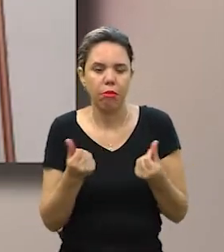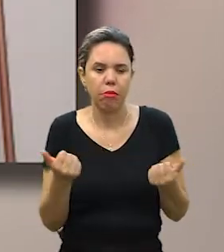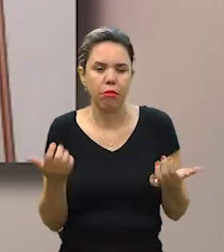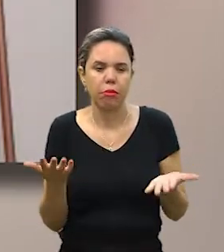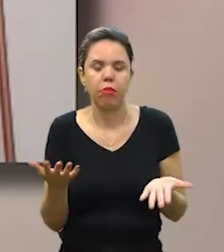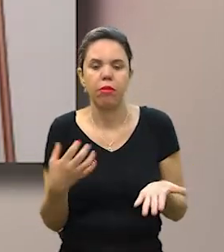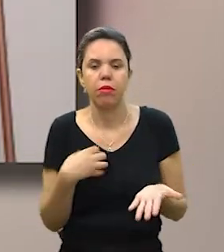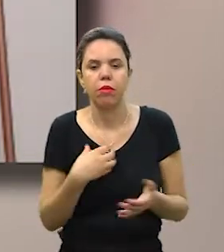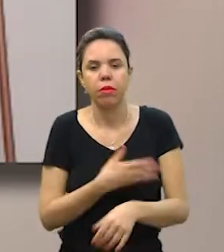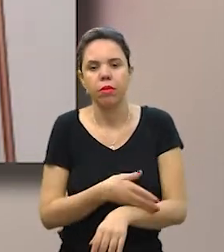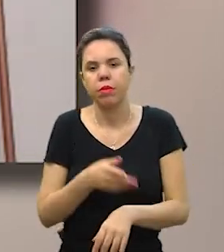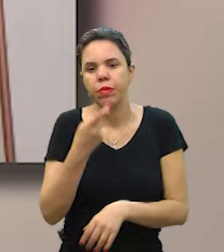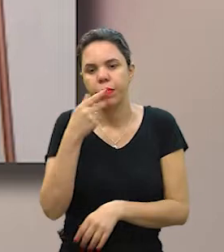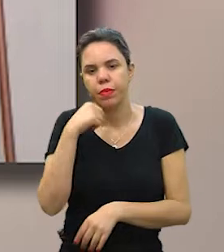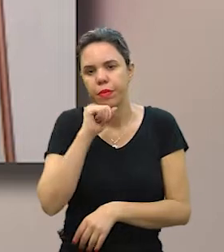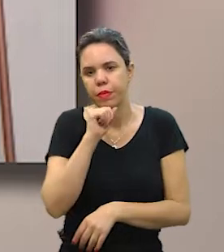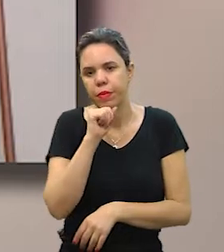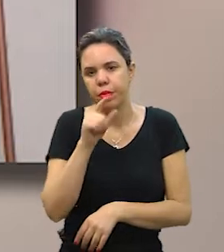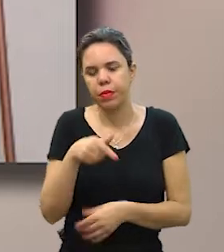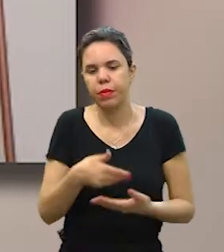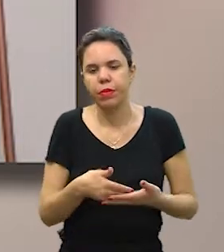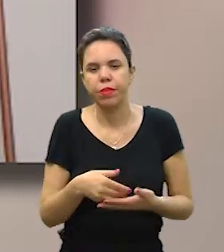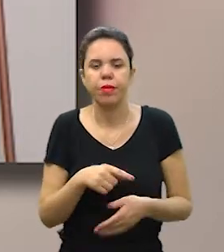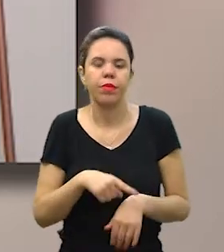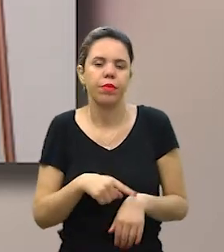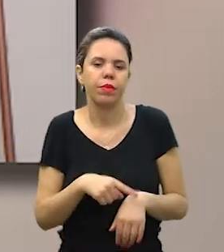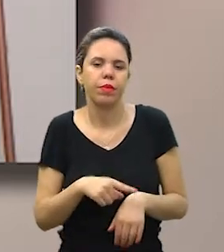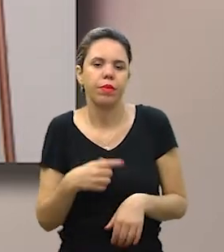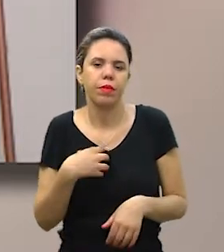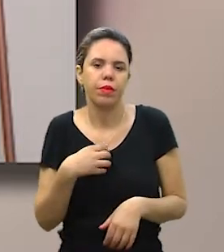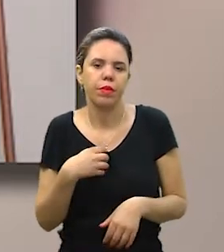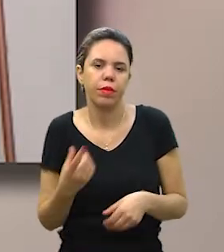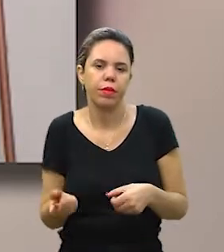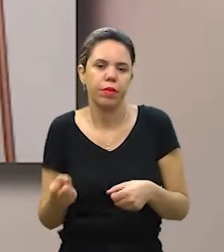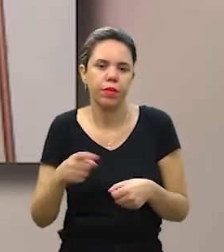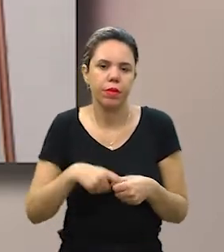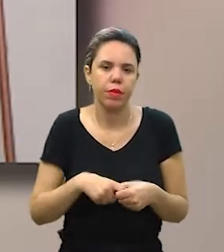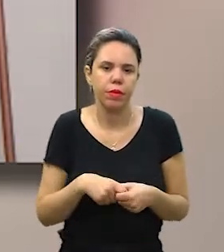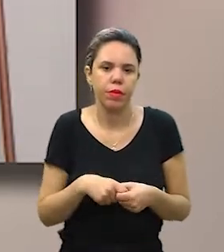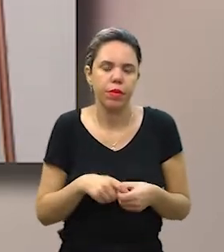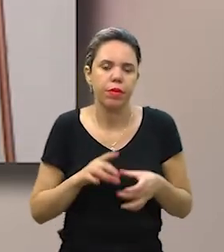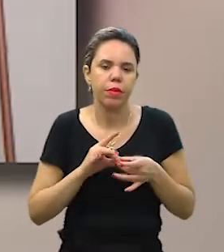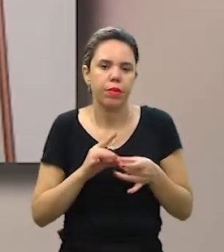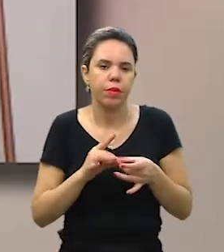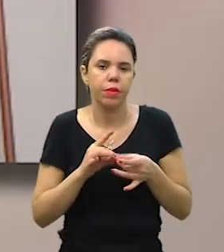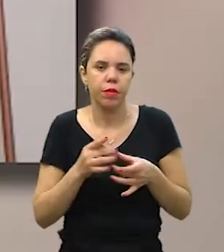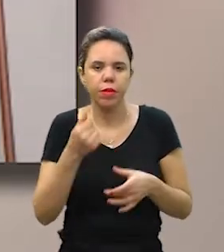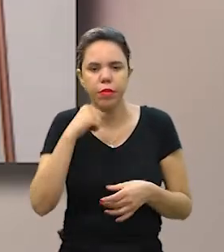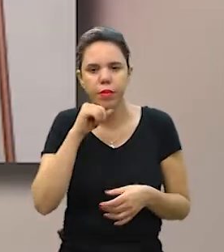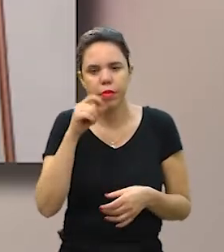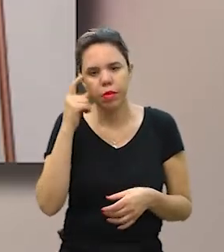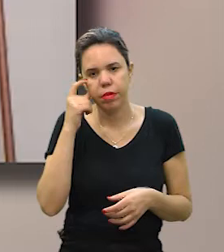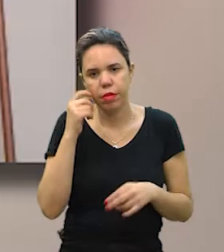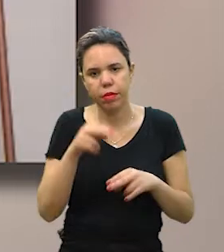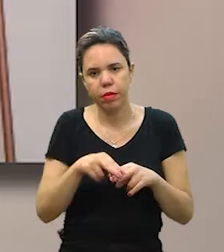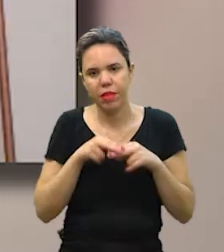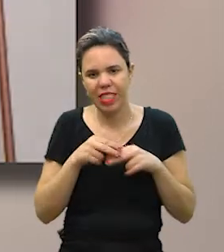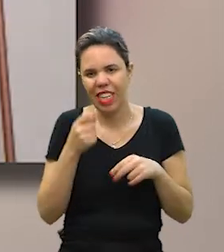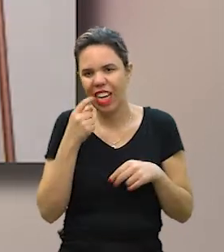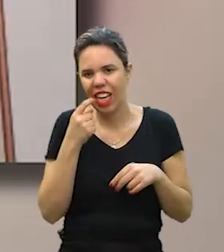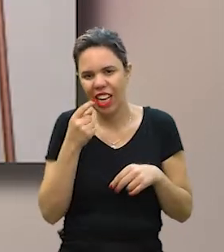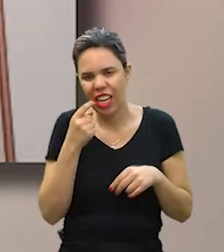sensível, e eu costumo dizer para as mamães que é o momento que ele volta a estar mais apegado à mãe,